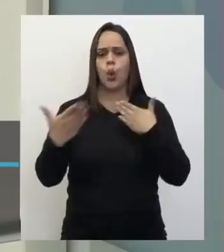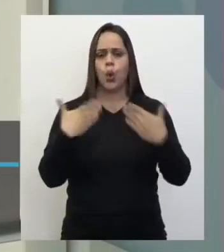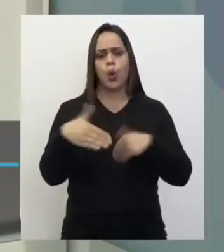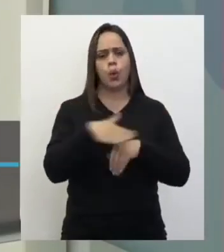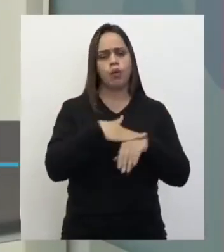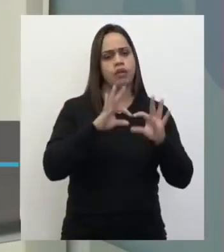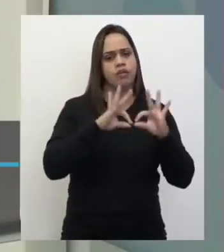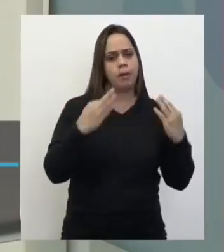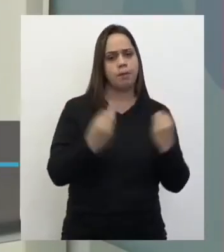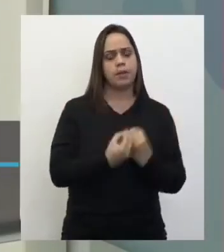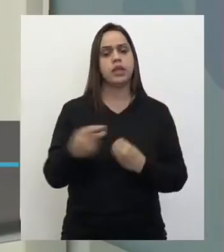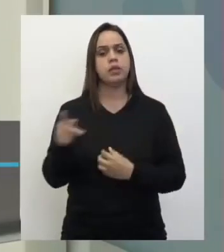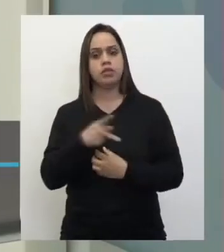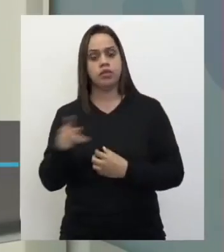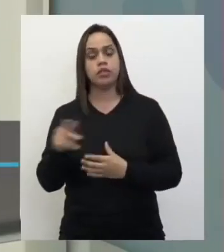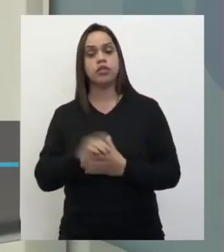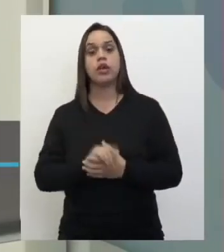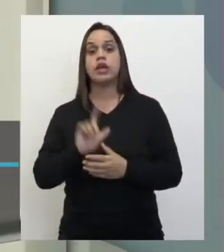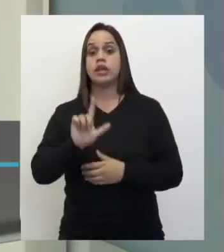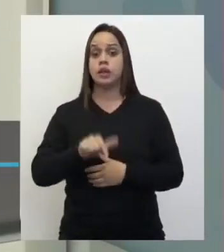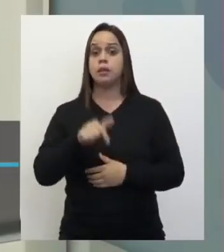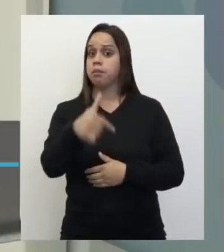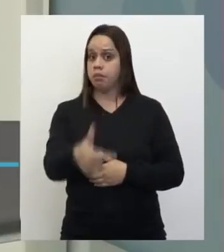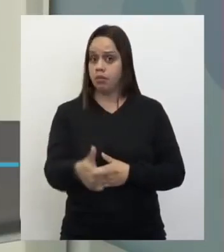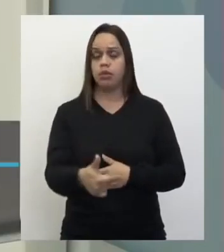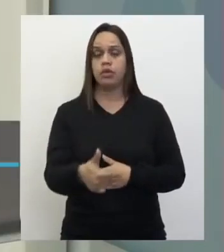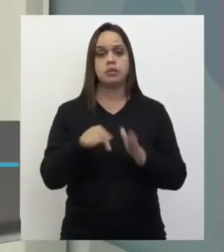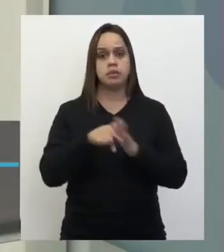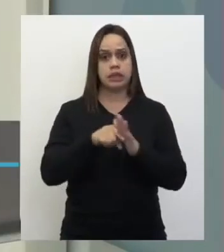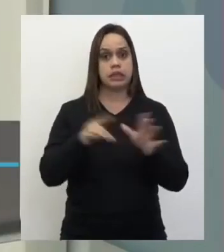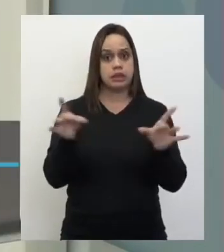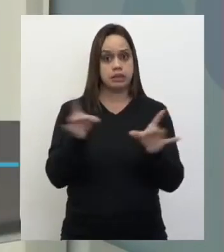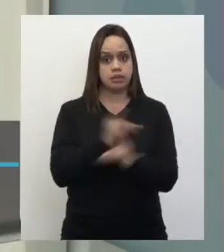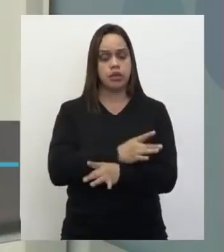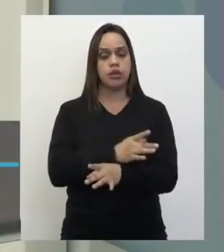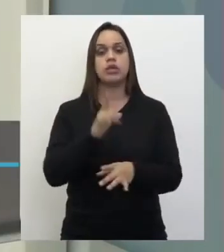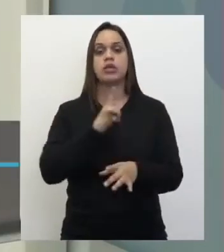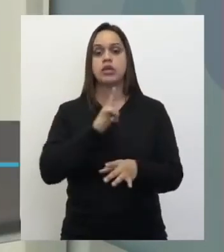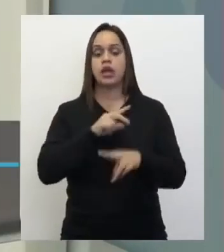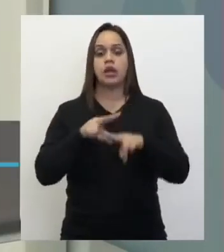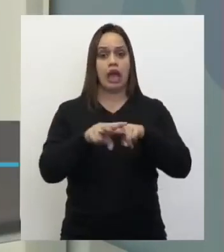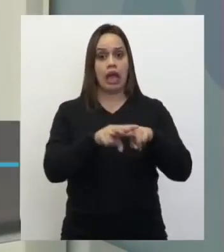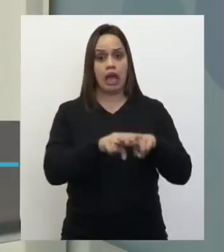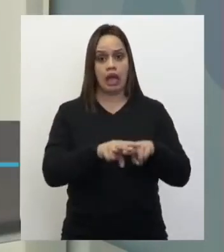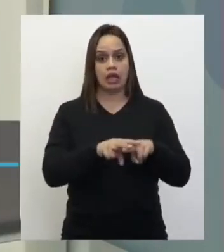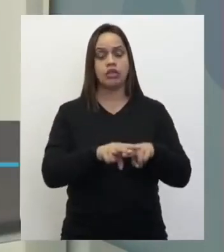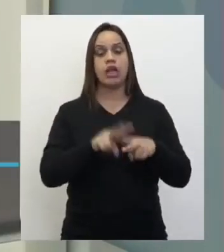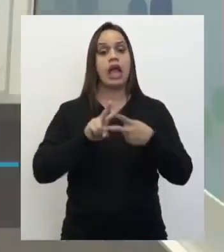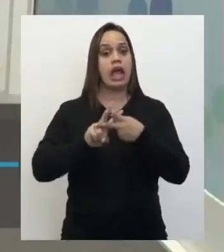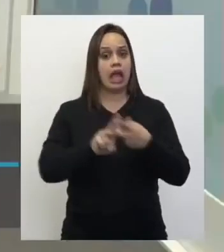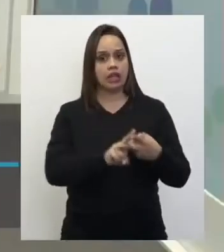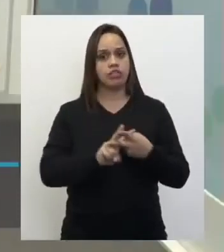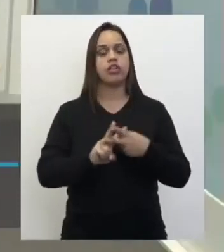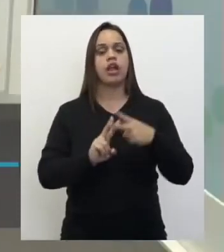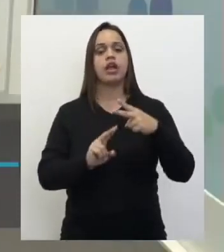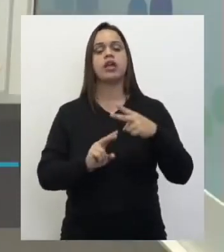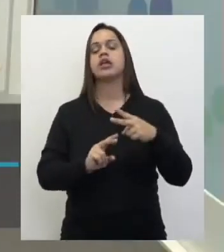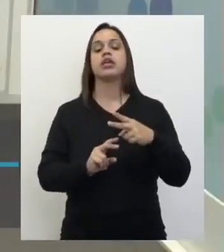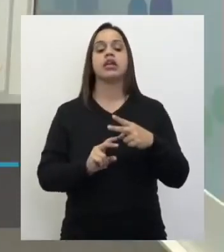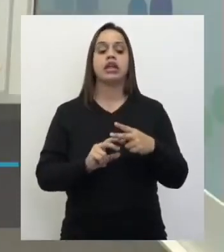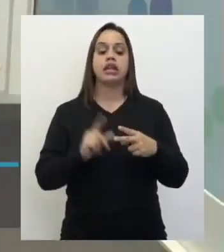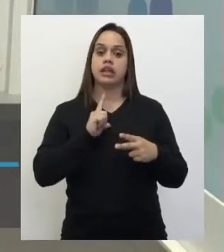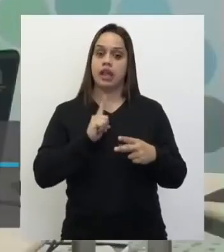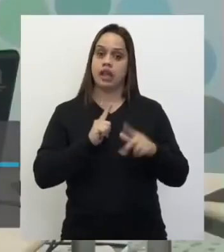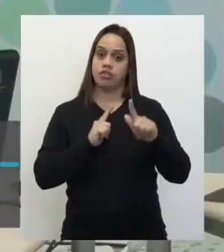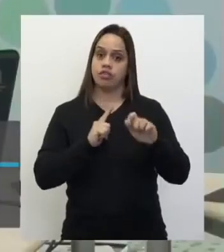familiares, com o professor e coloque depois aí, a gente tem, né, uma hashtag, né, professora? Exatamente. Nós temos a